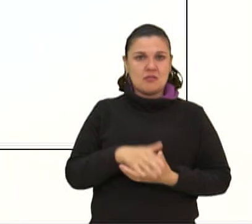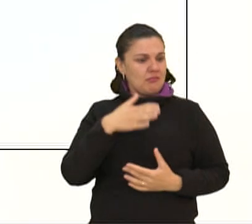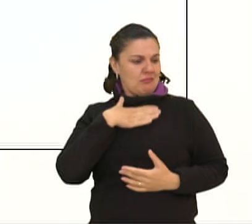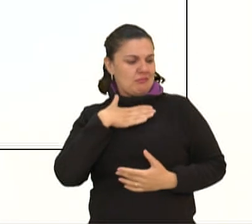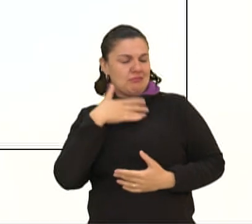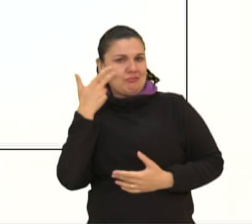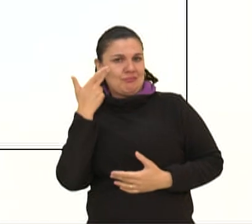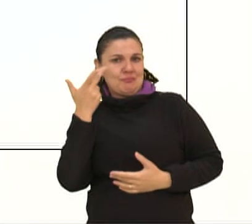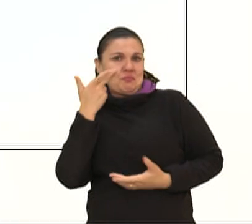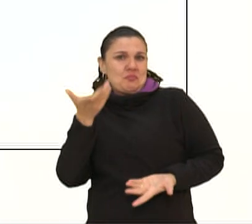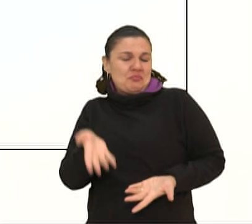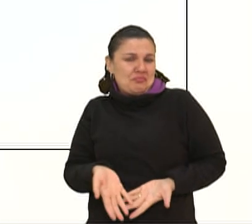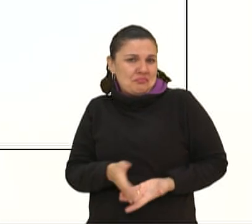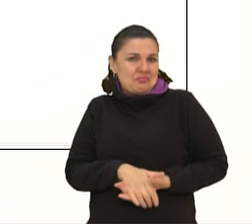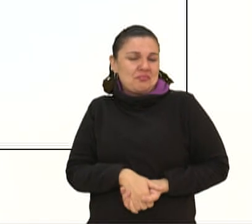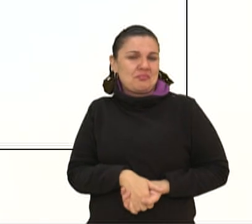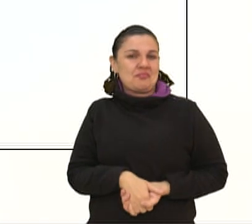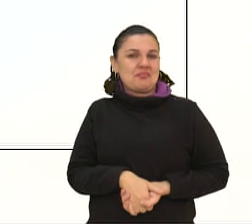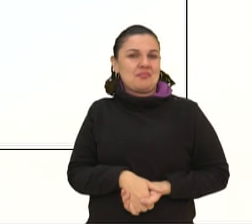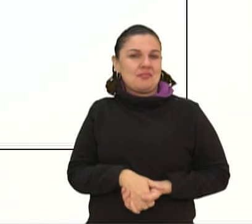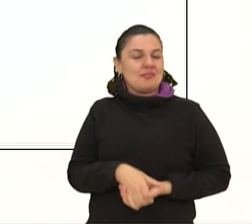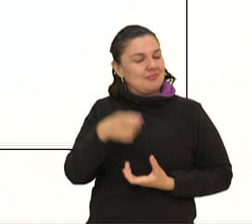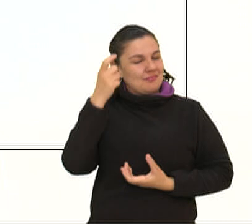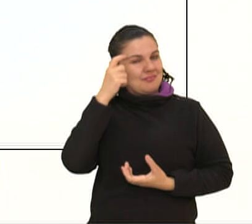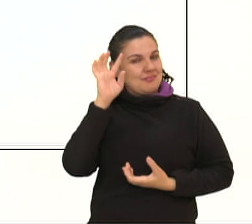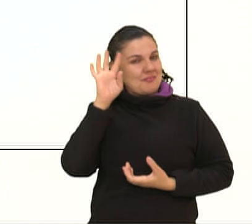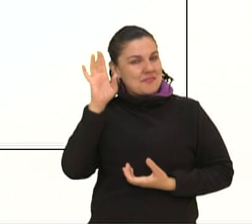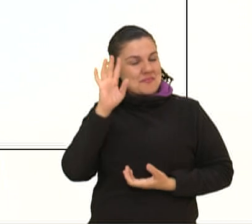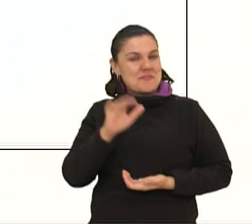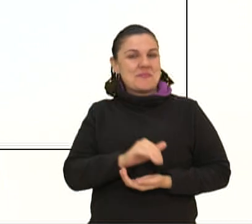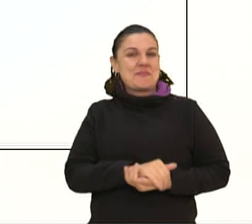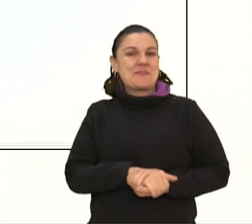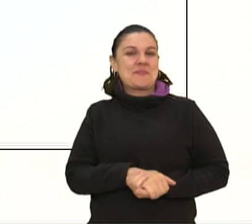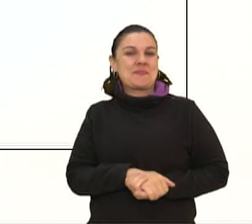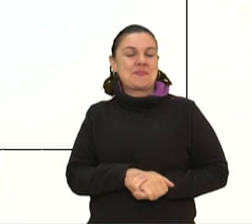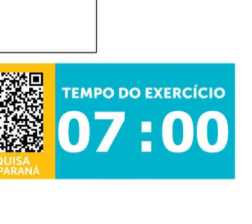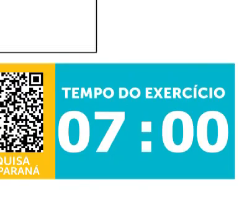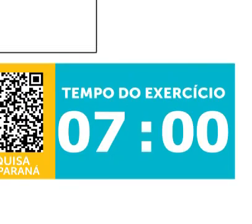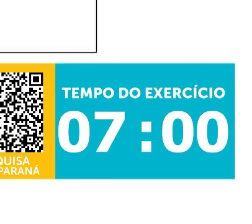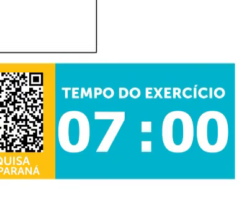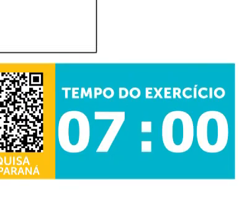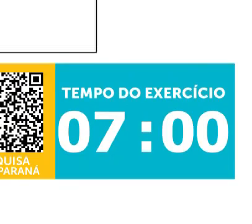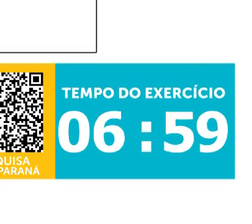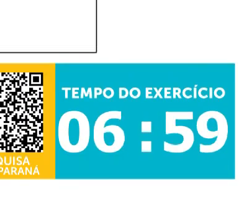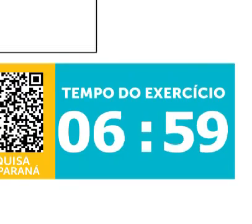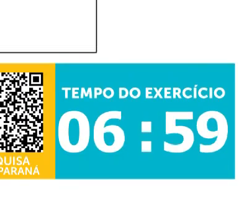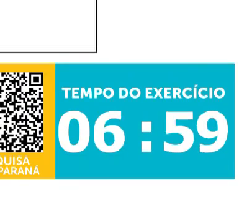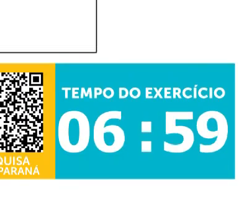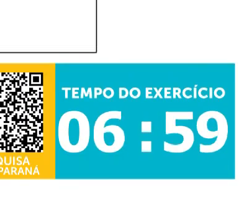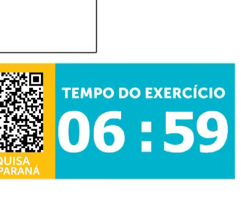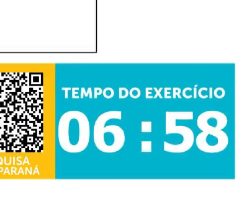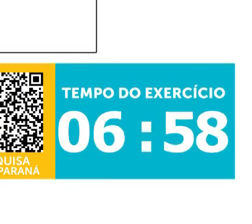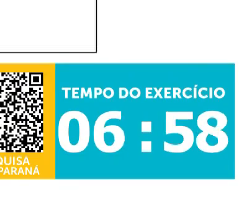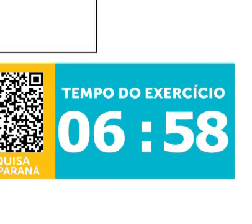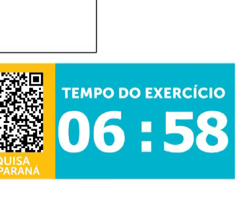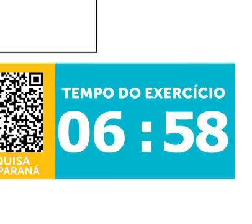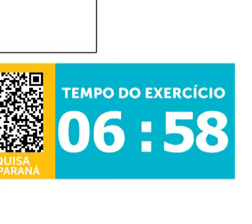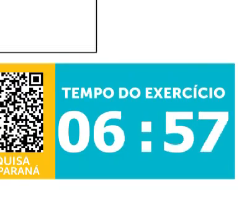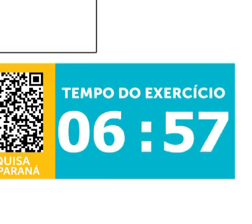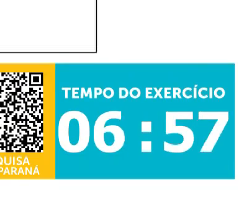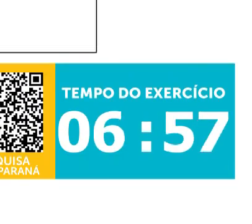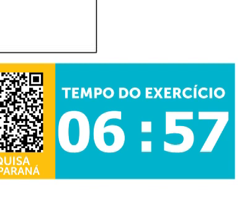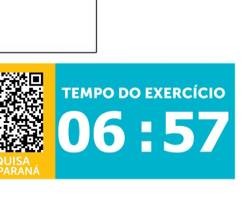E vamos pensar um pouco. Marco Aurélio, grande imperador, poderoso, será que posso